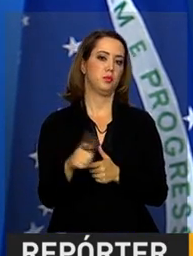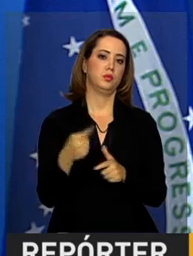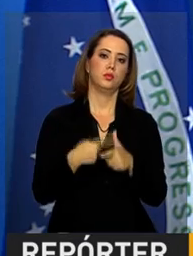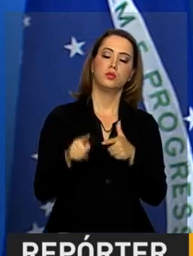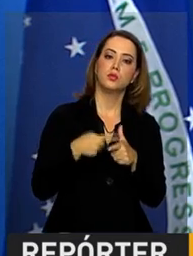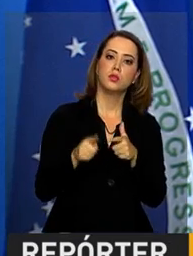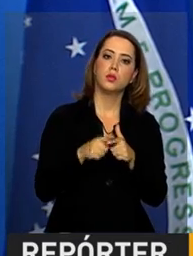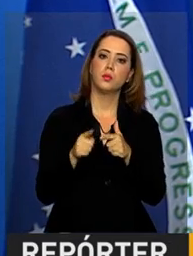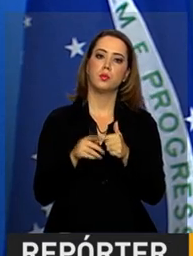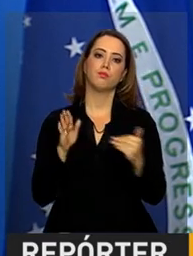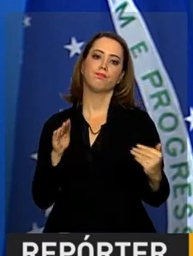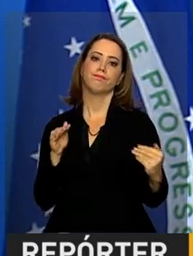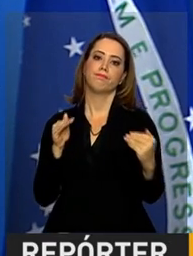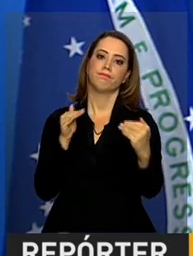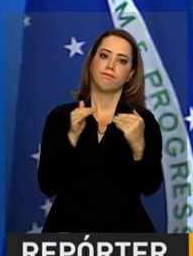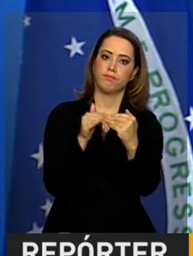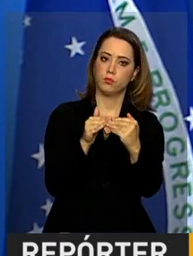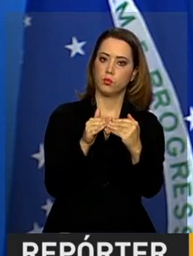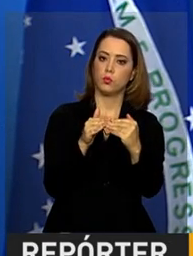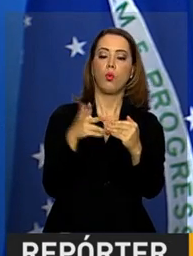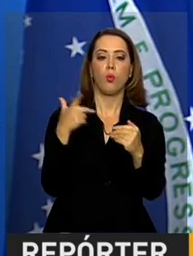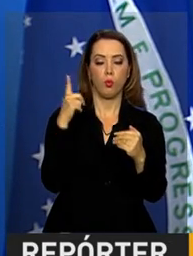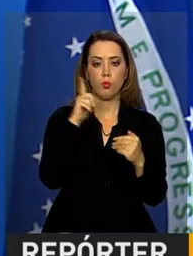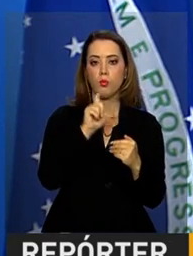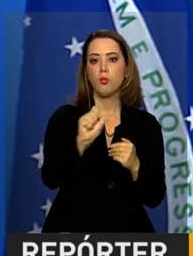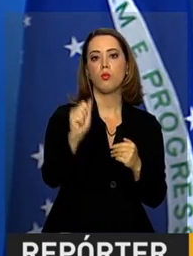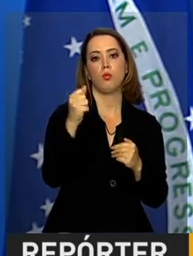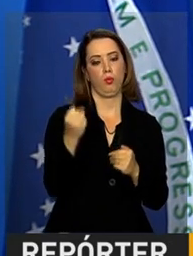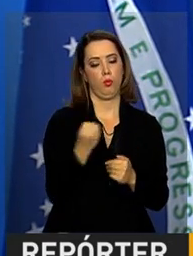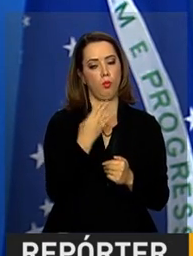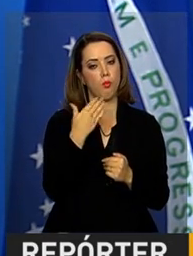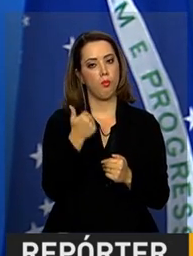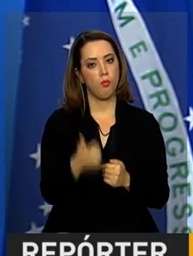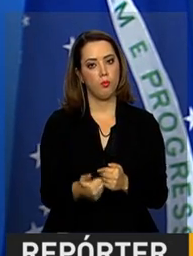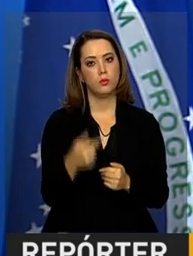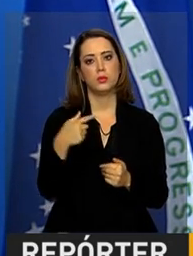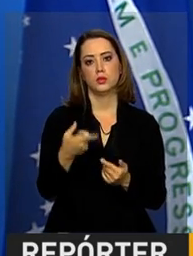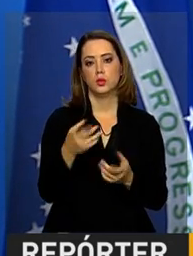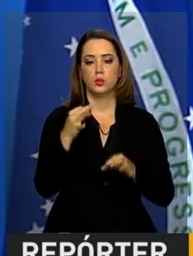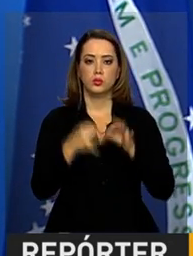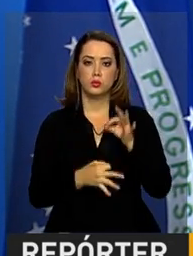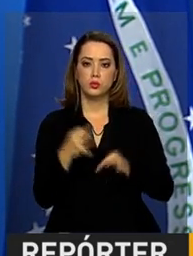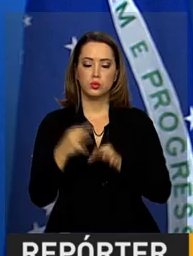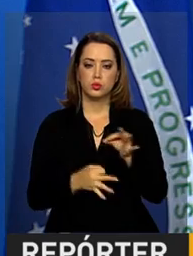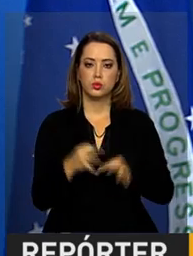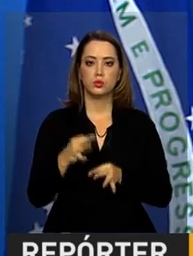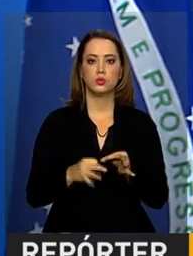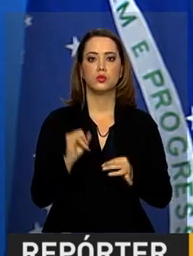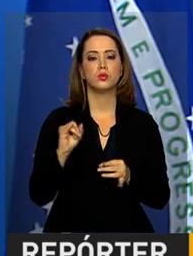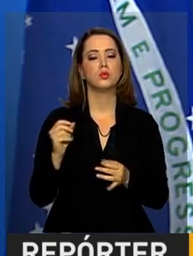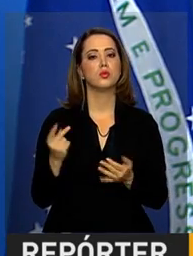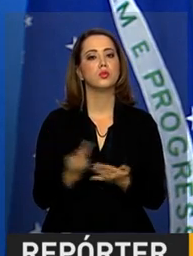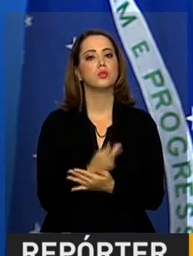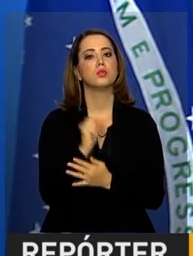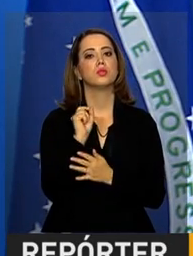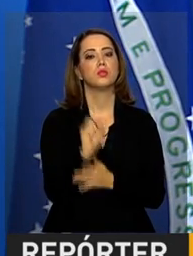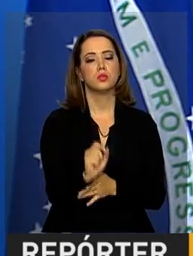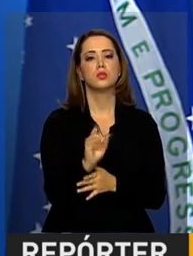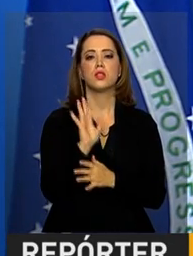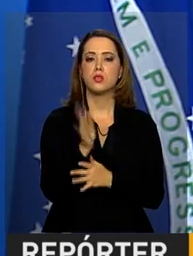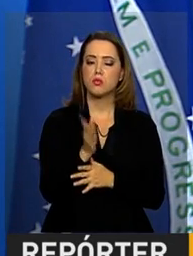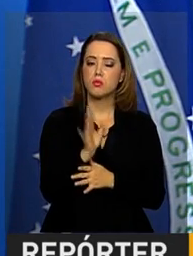ao alcance de resultados satisfatórios à pretensões in juncionais circunstância que por si só